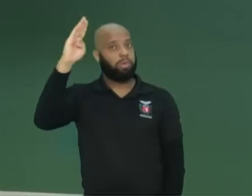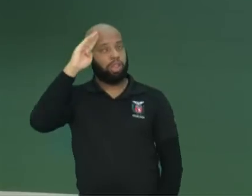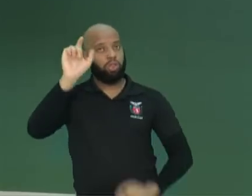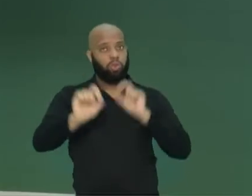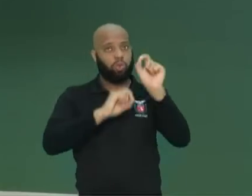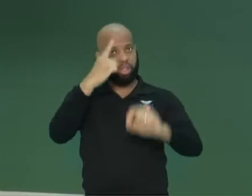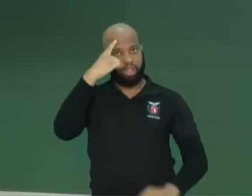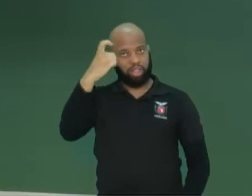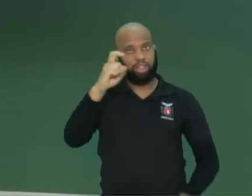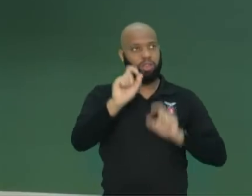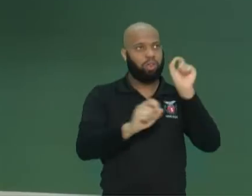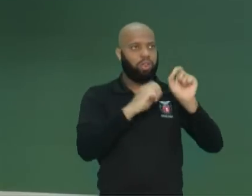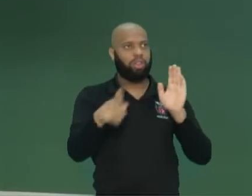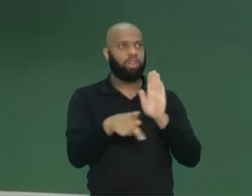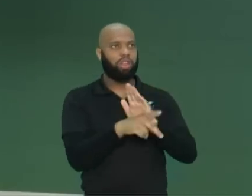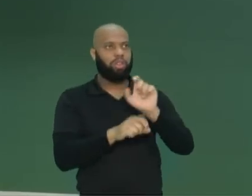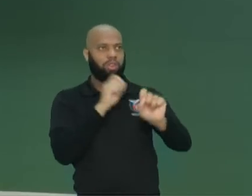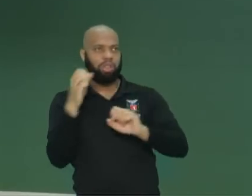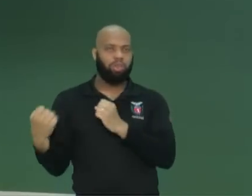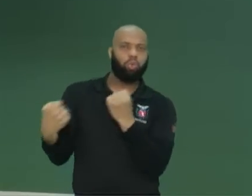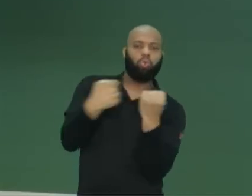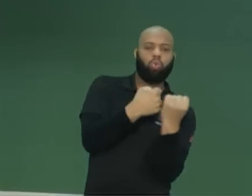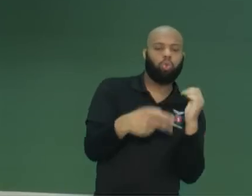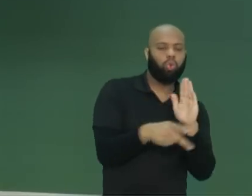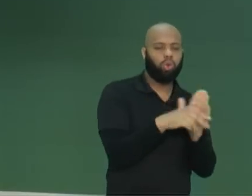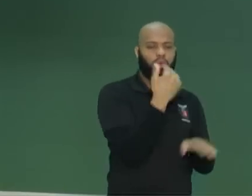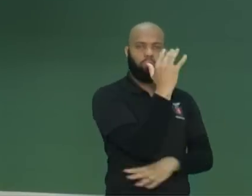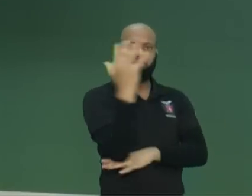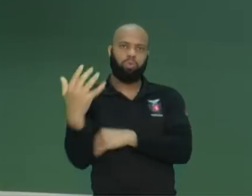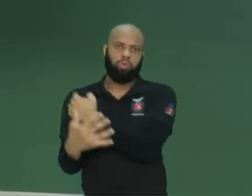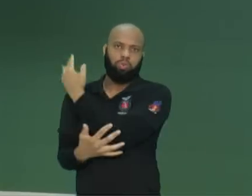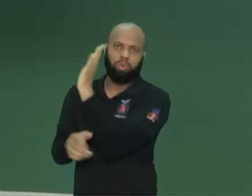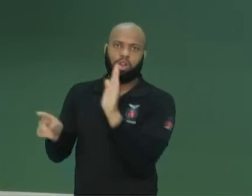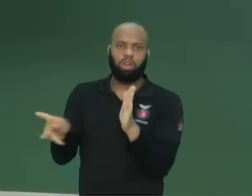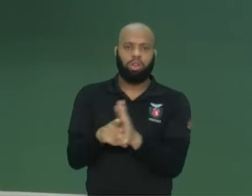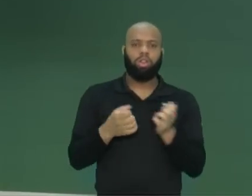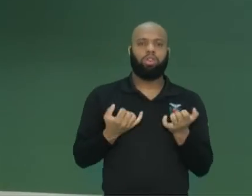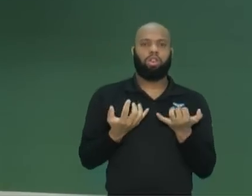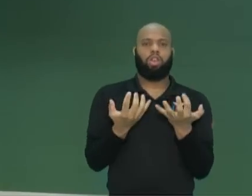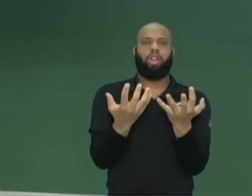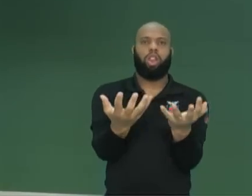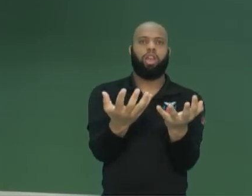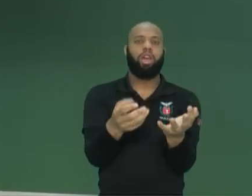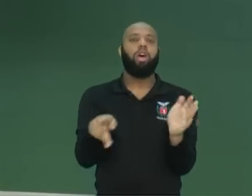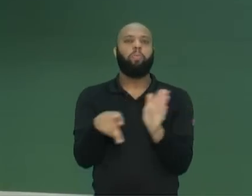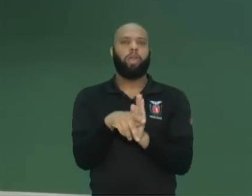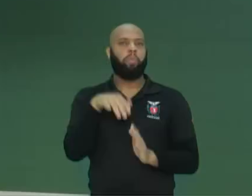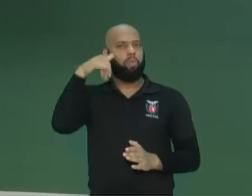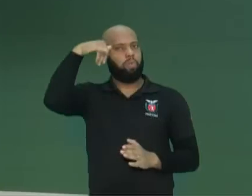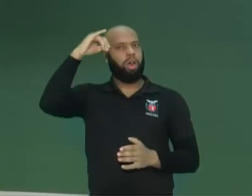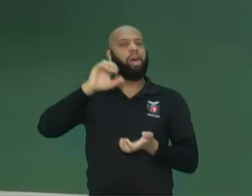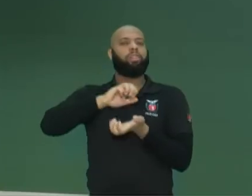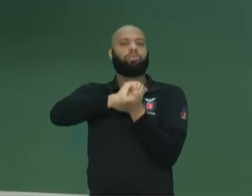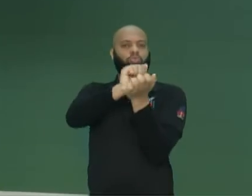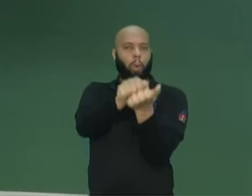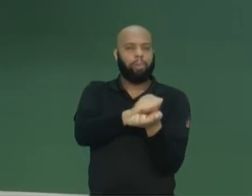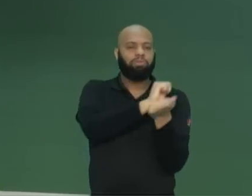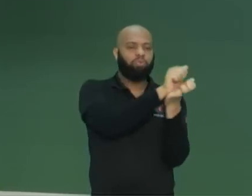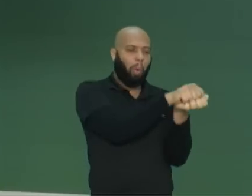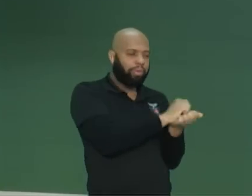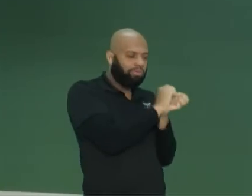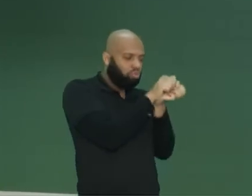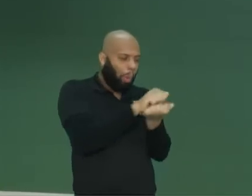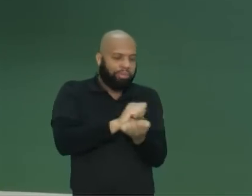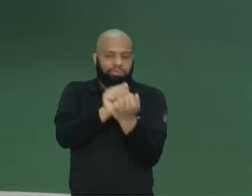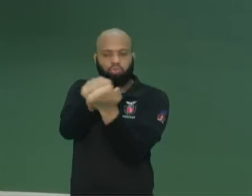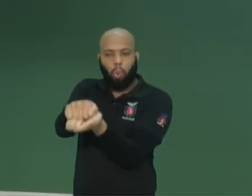que a gente falou de substituição da floresta por pastagens. Para a criação de animais, a necessidade da pastagem, e